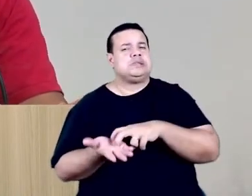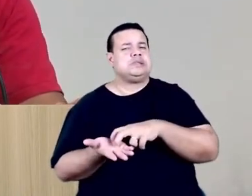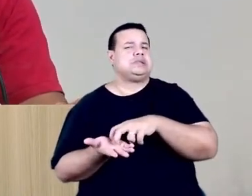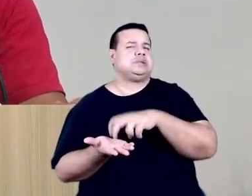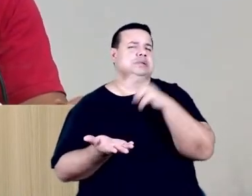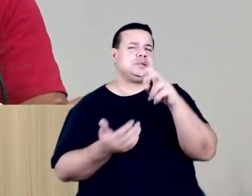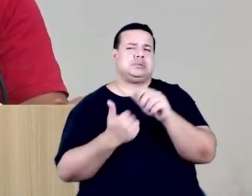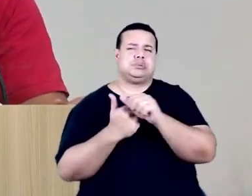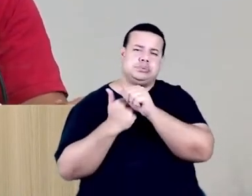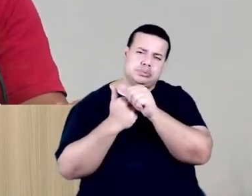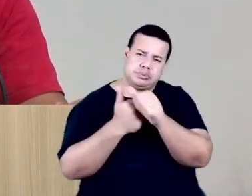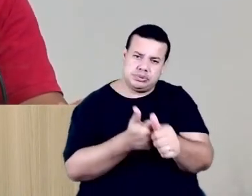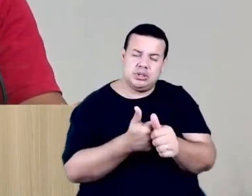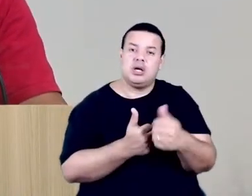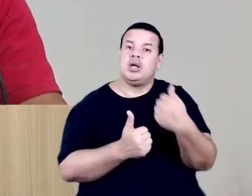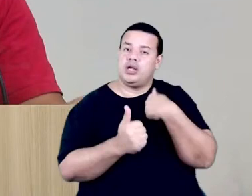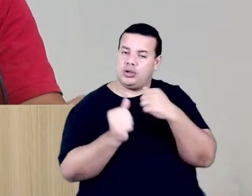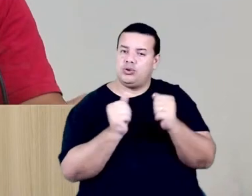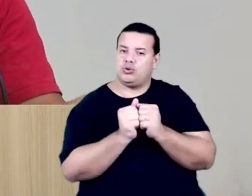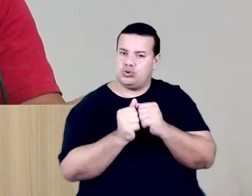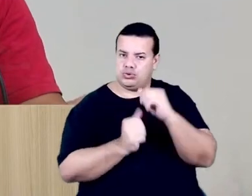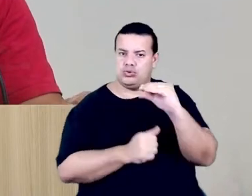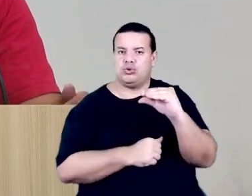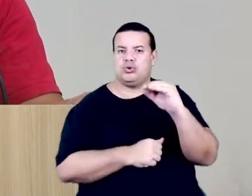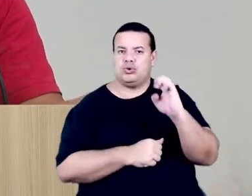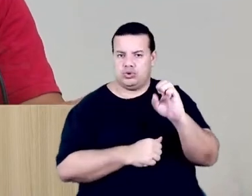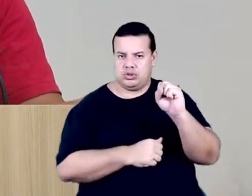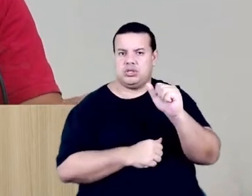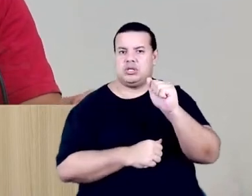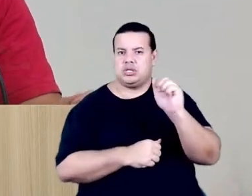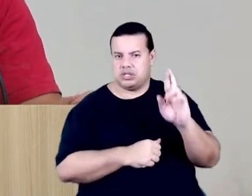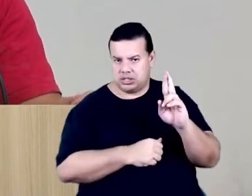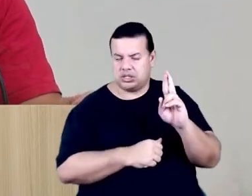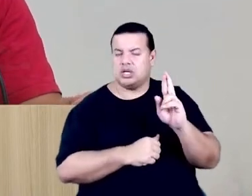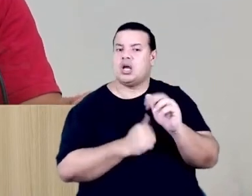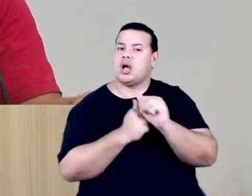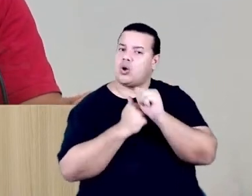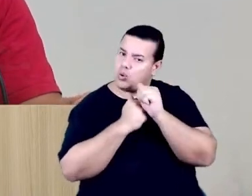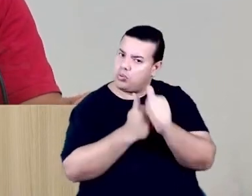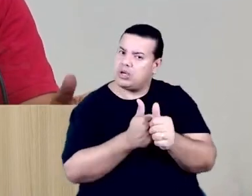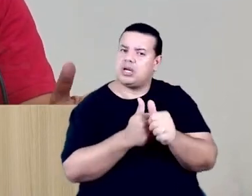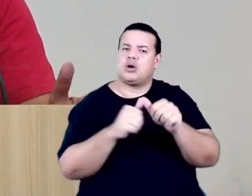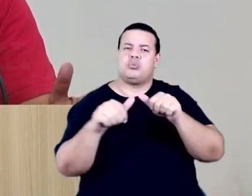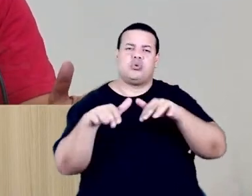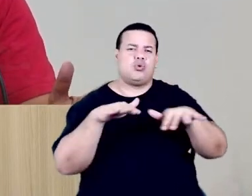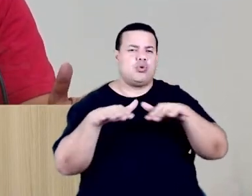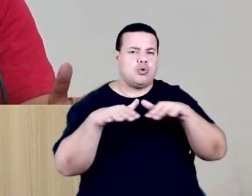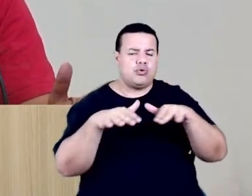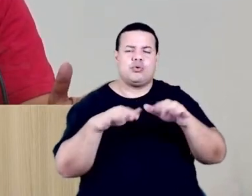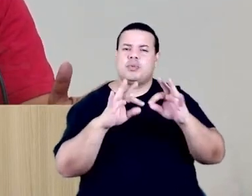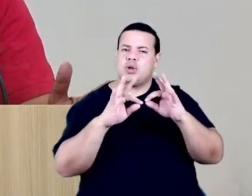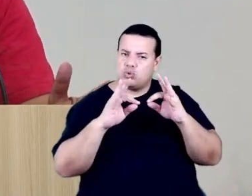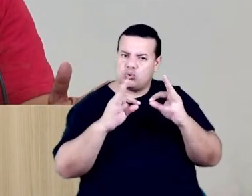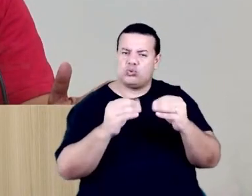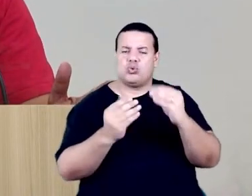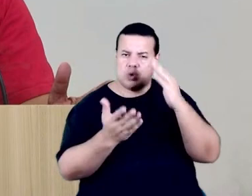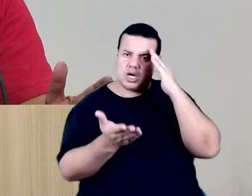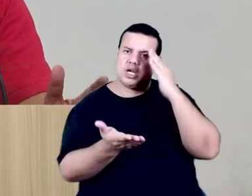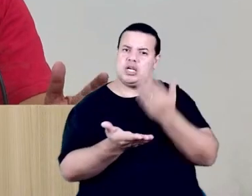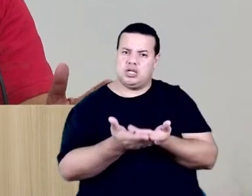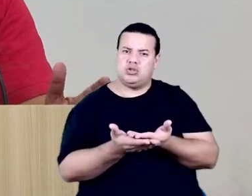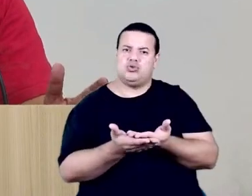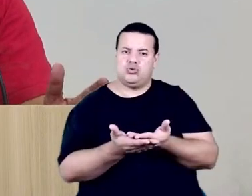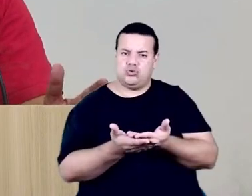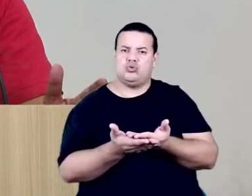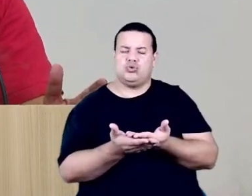acompanhando eu e o César nós acompanhamos todo o movimento e eu acredito